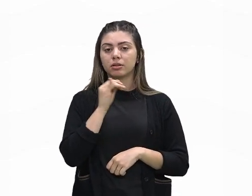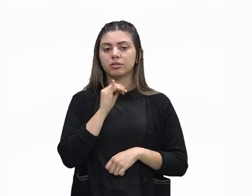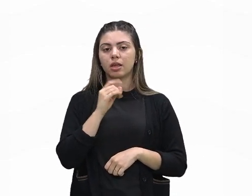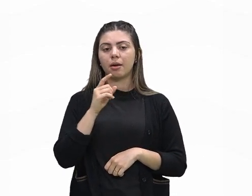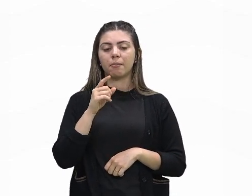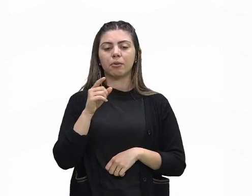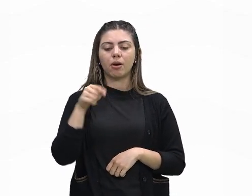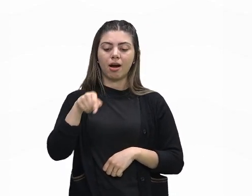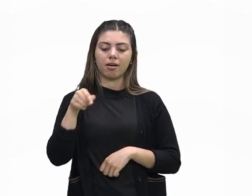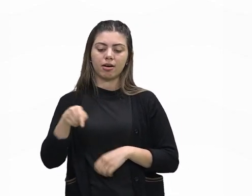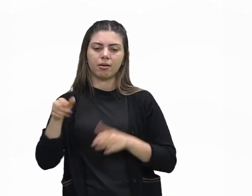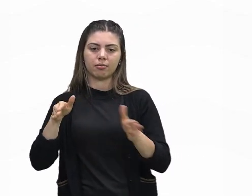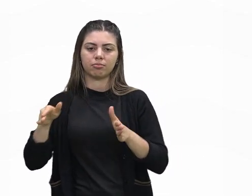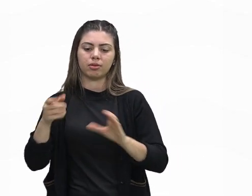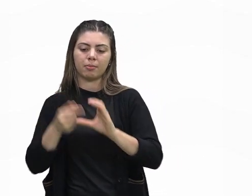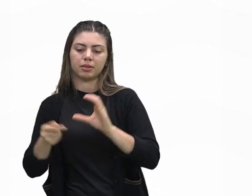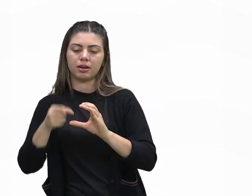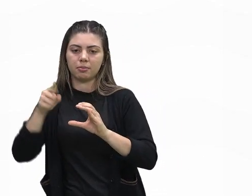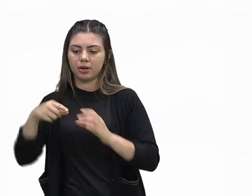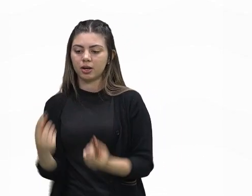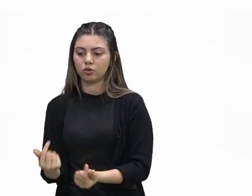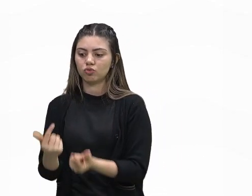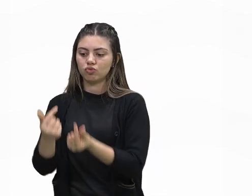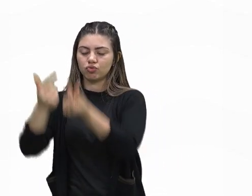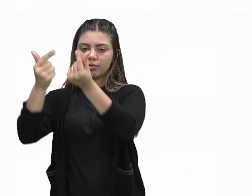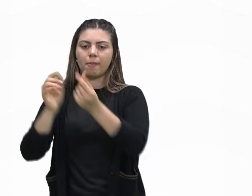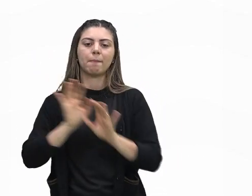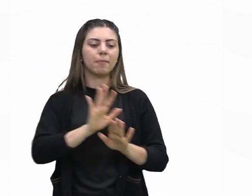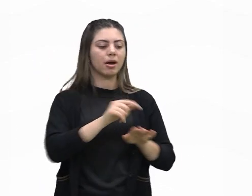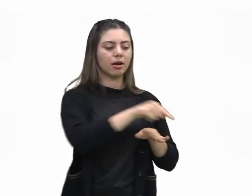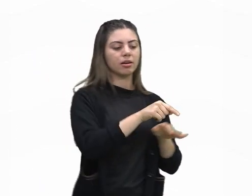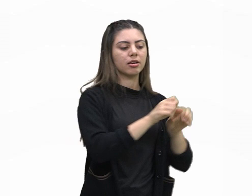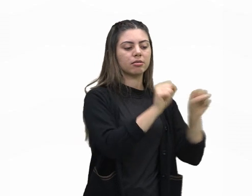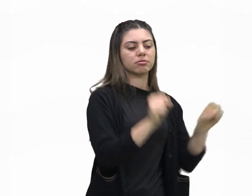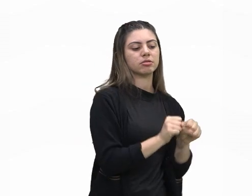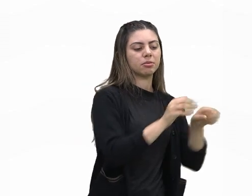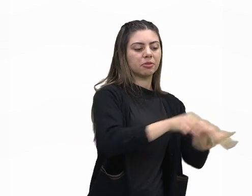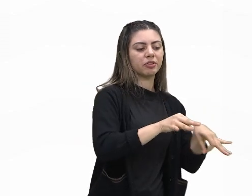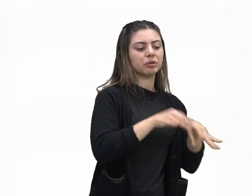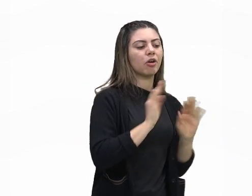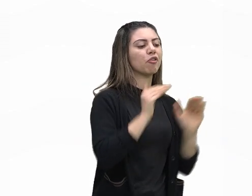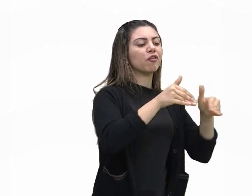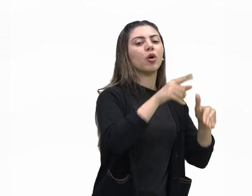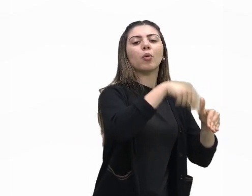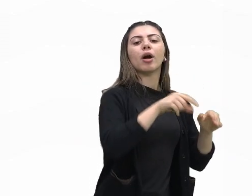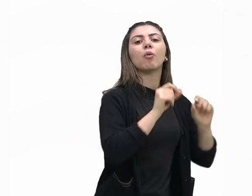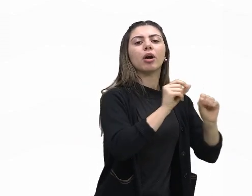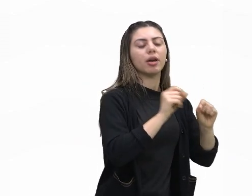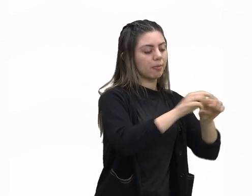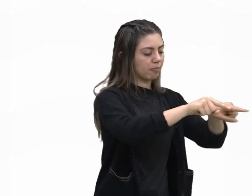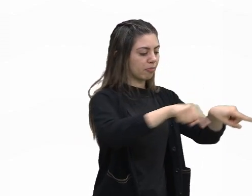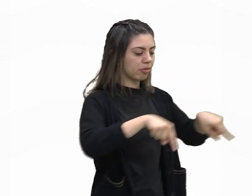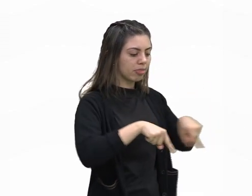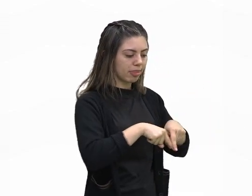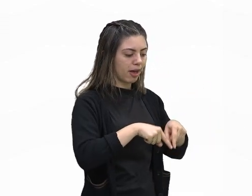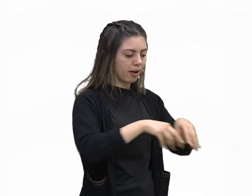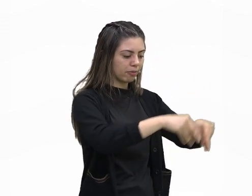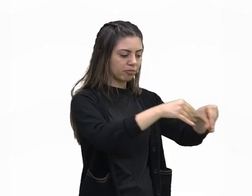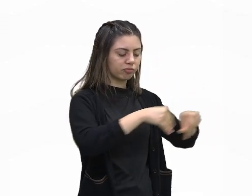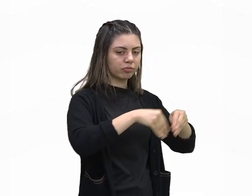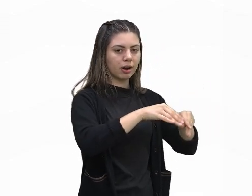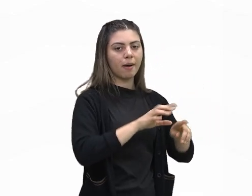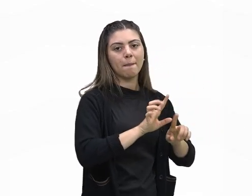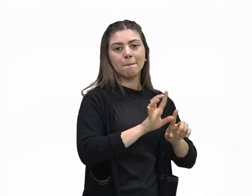chuva de terra. A terra era a grande propriedade de riqueza no feudalismo, né? Mas não havia um